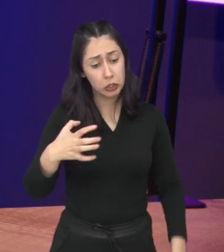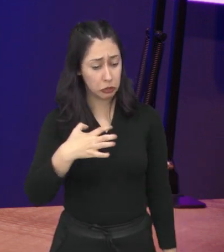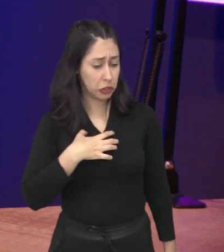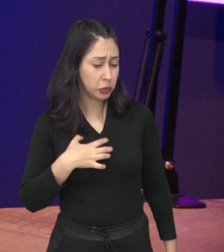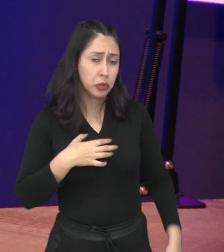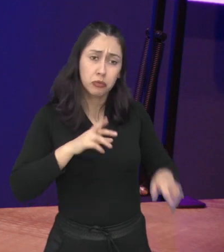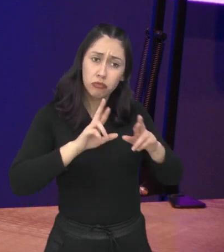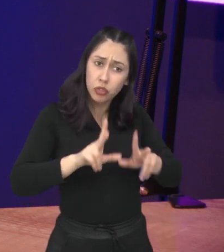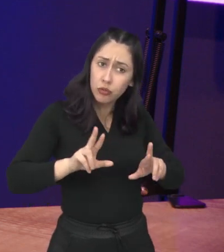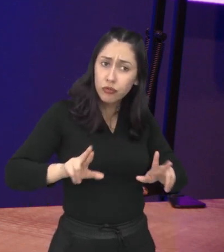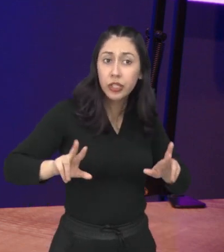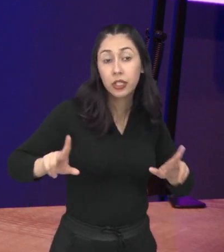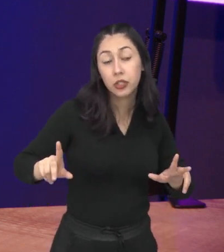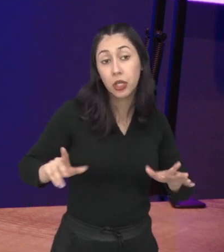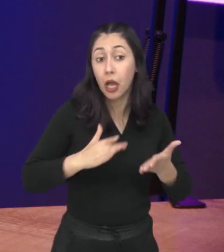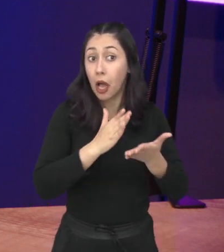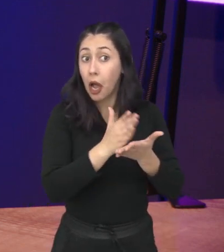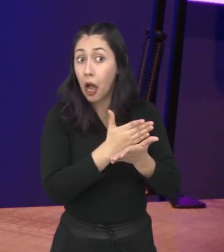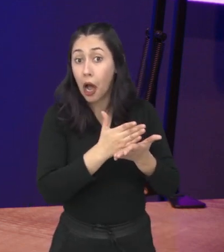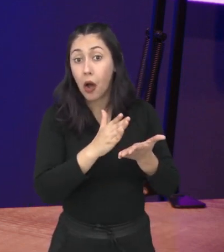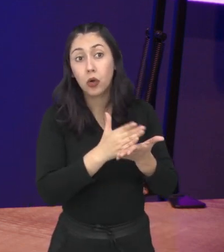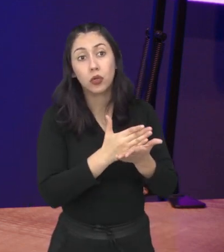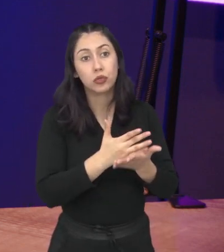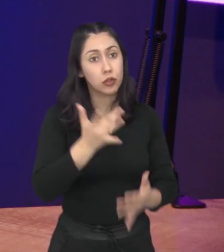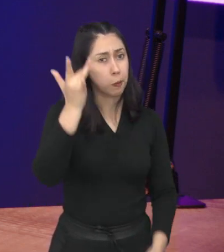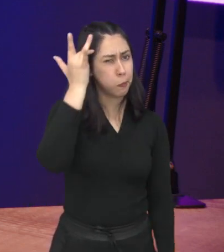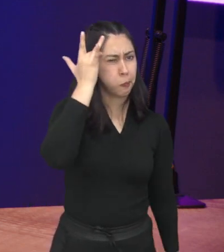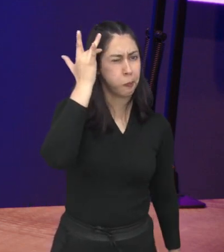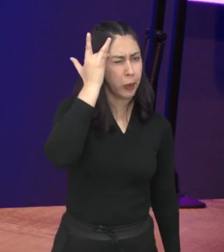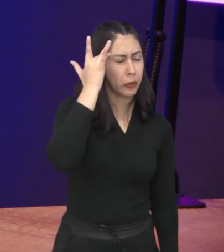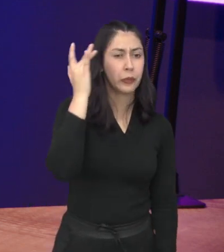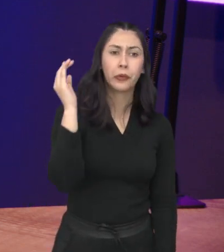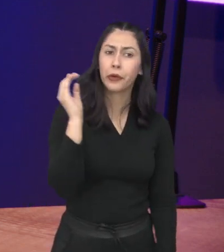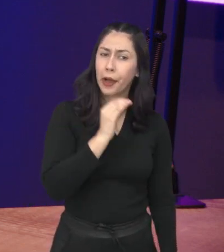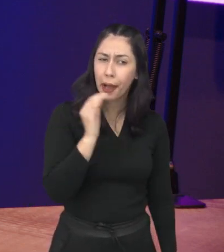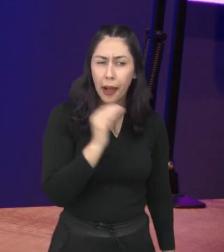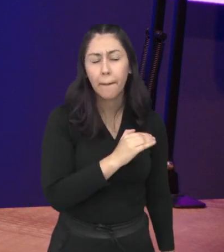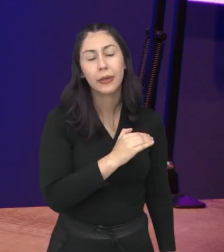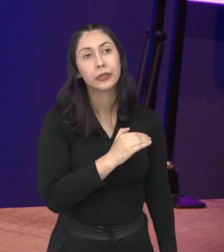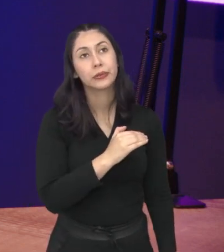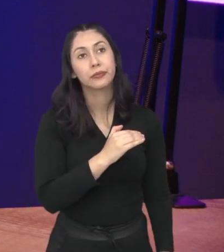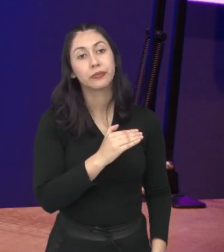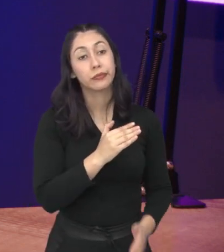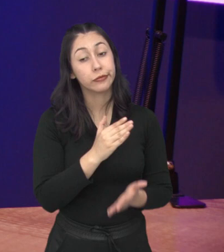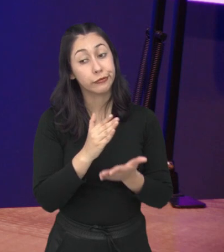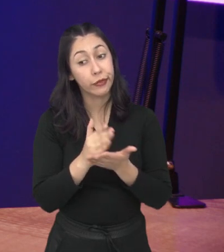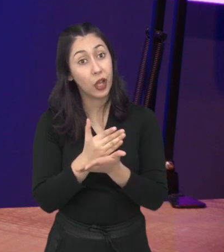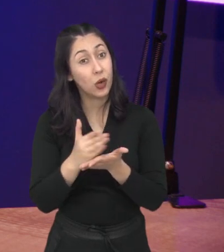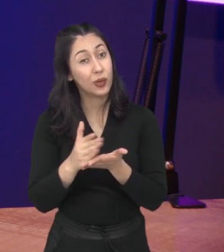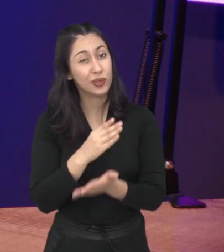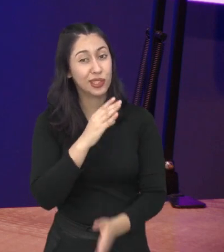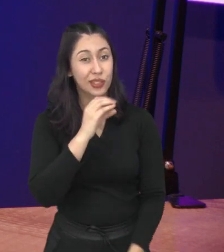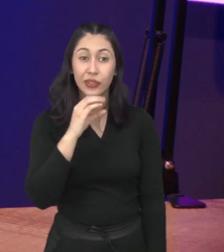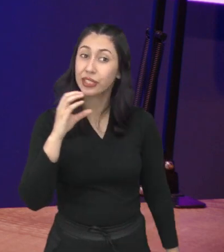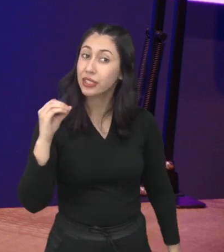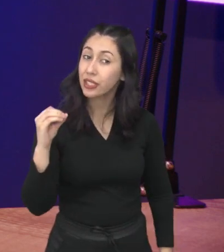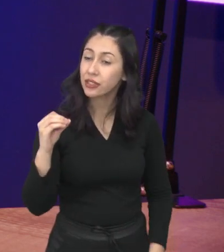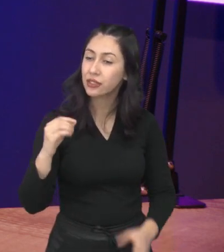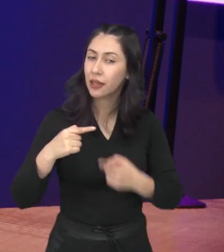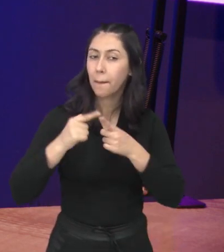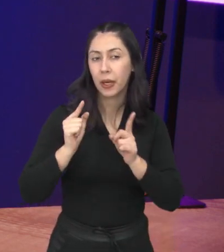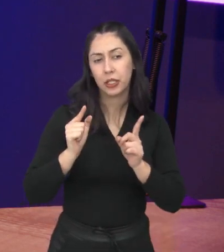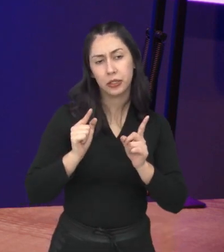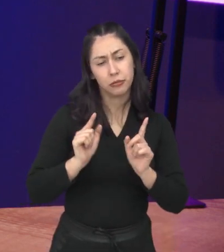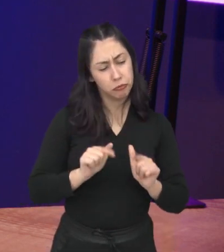cada um tem um jeito de olhar para a vida, alguns se tornam adultos bem mais rápido do que os outros. Alguns são adolescentes,